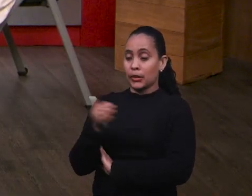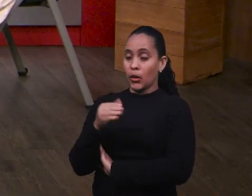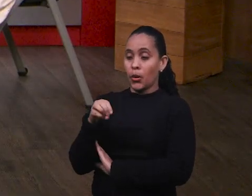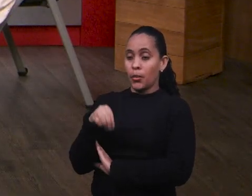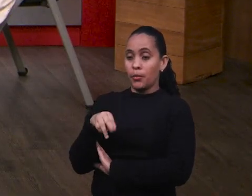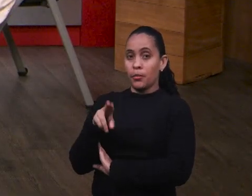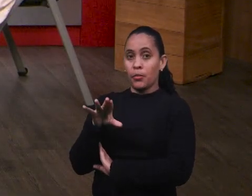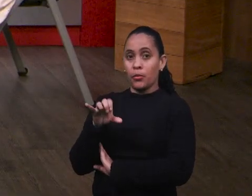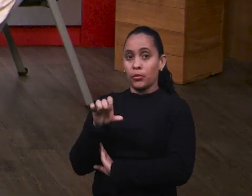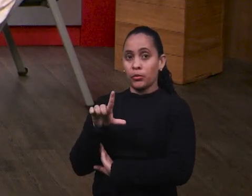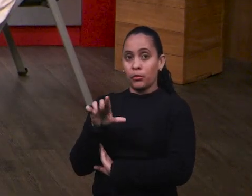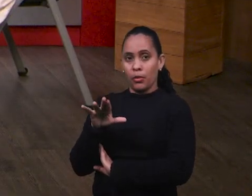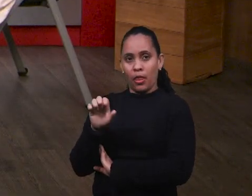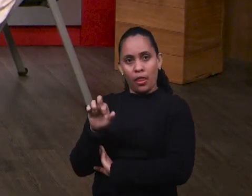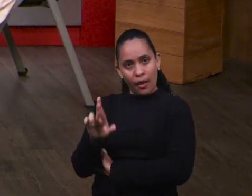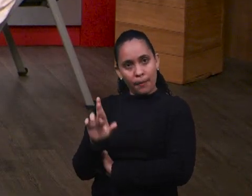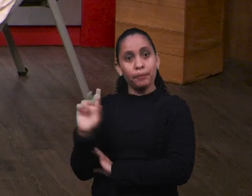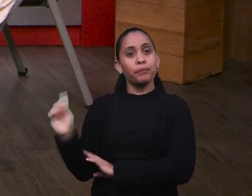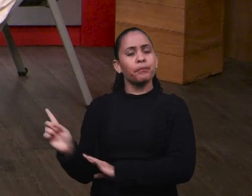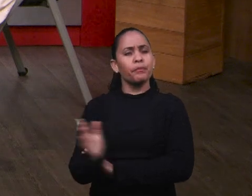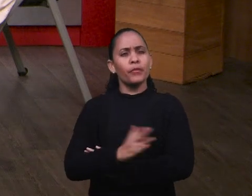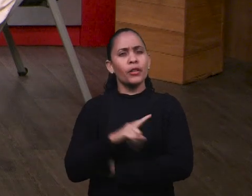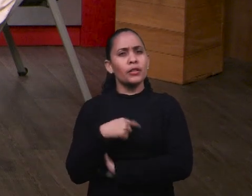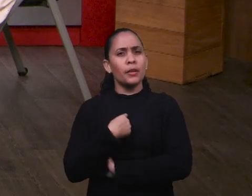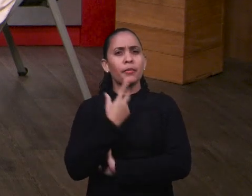massa muscular, né, então a gente sempre ali